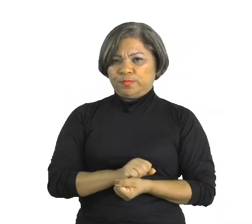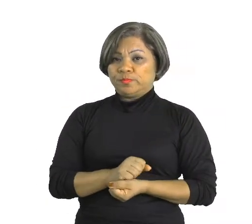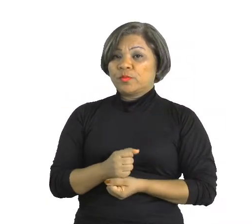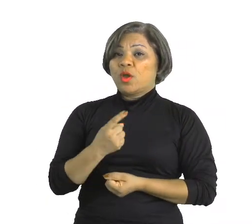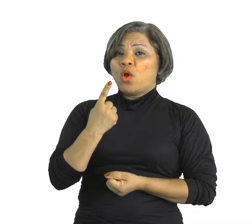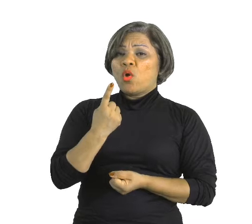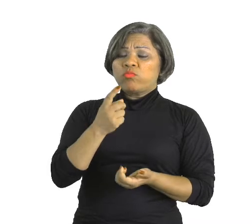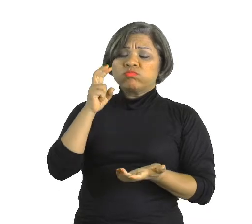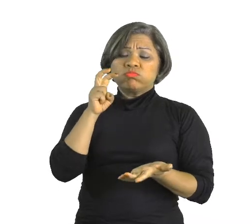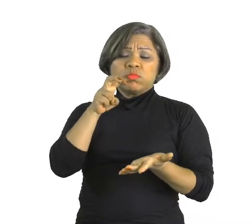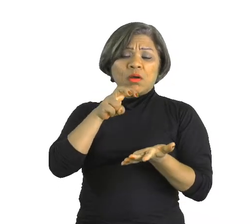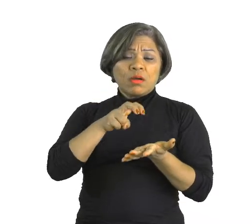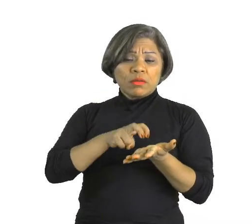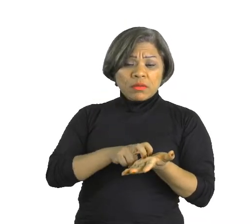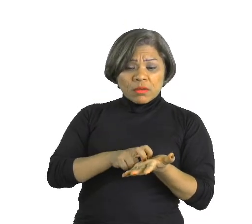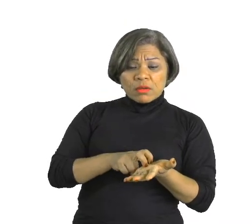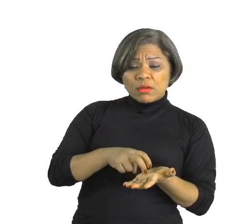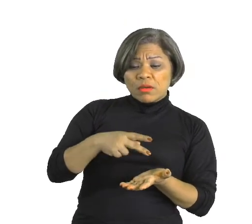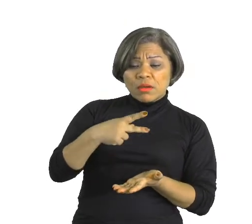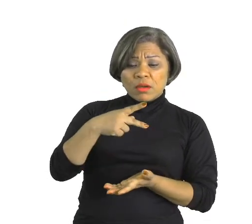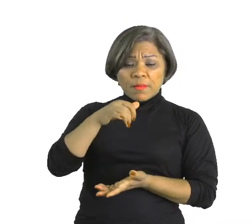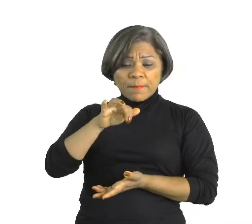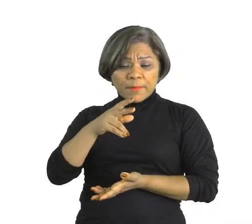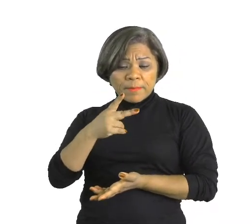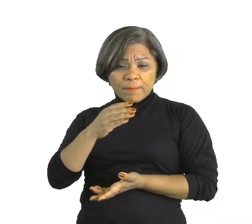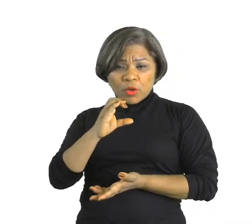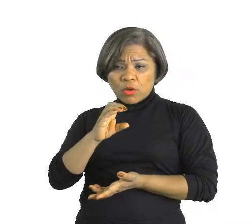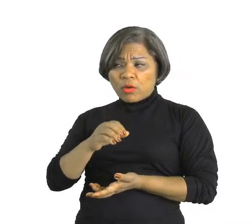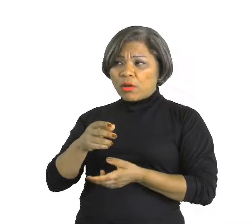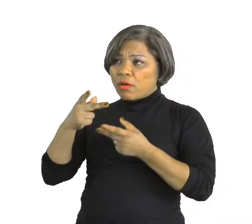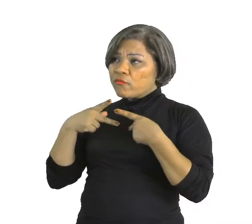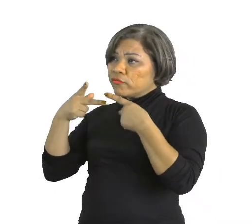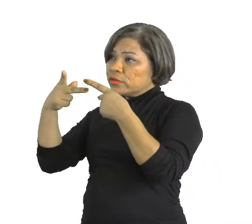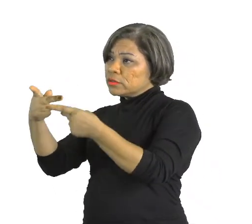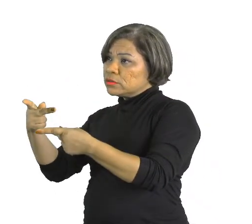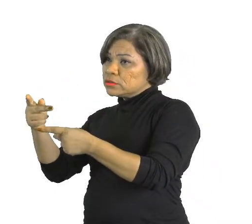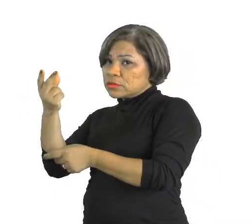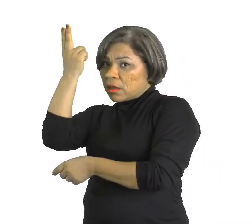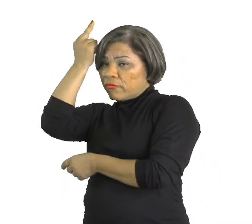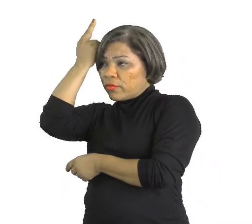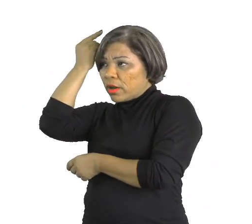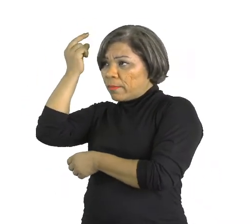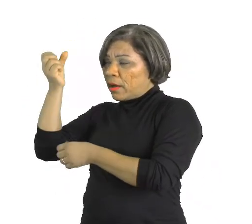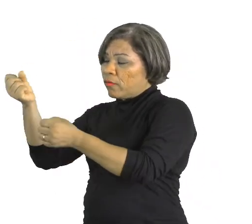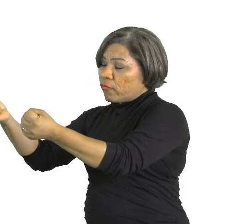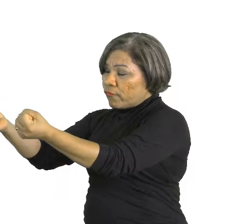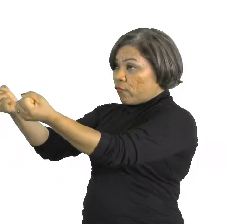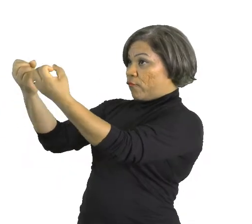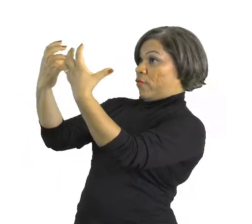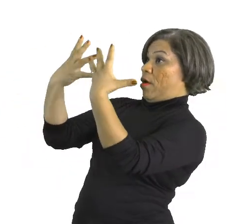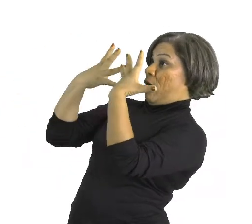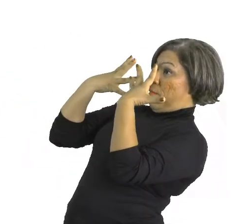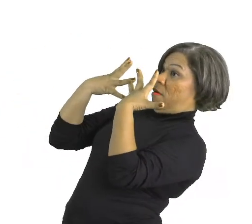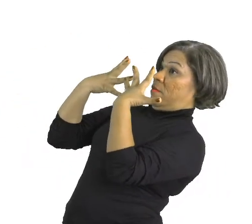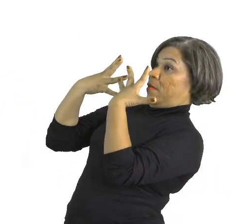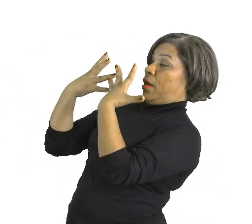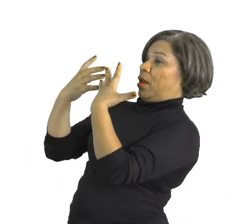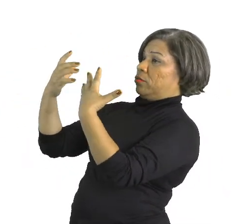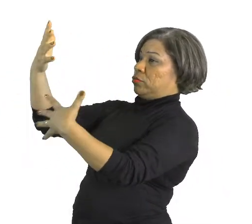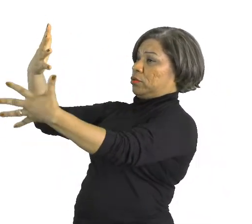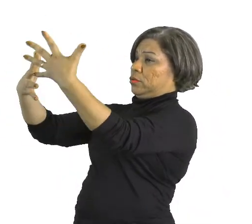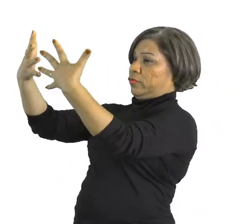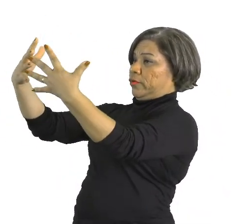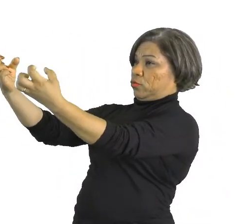manhã, quando Pipoca visitava o cavalo, ficou ofuscada por uma luz que brilhava por entre o